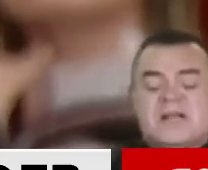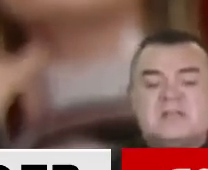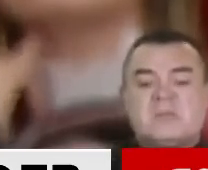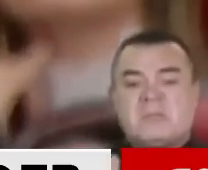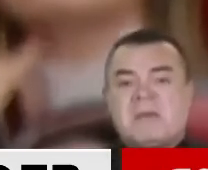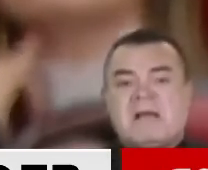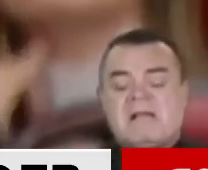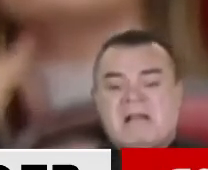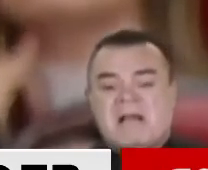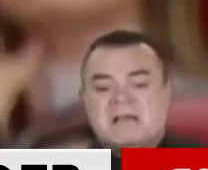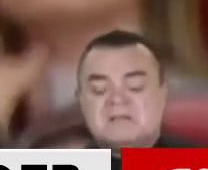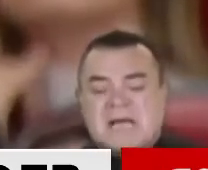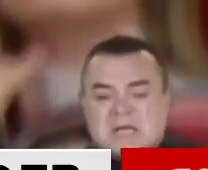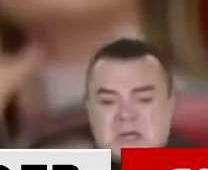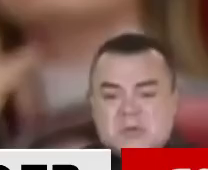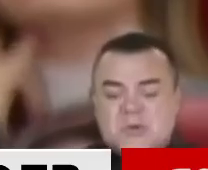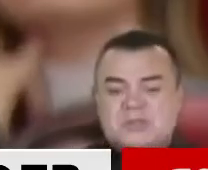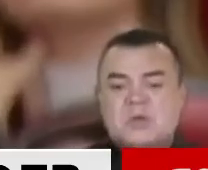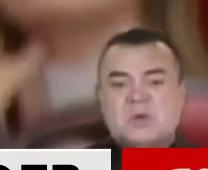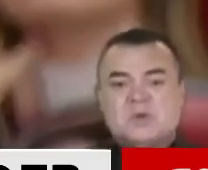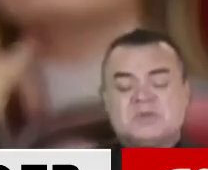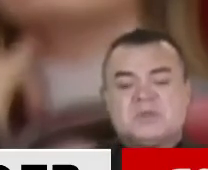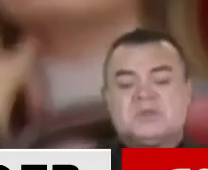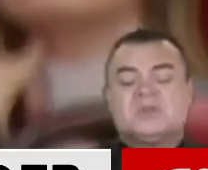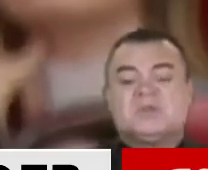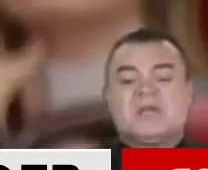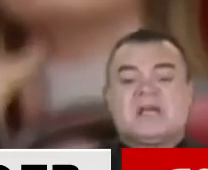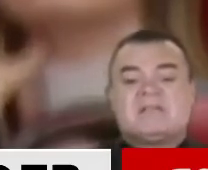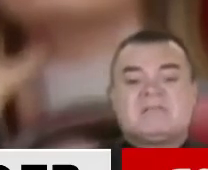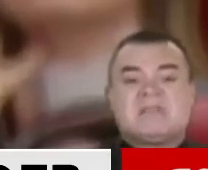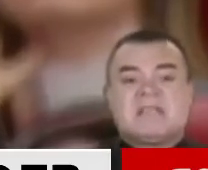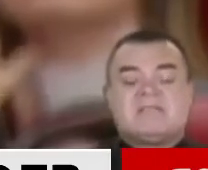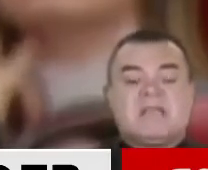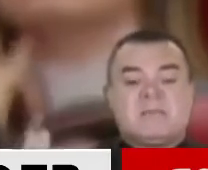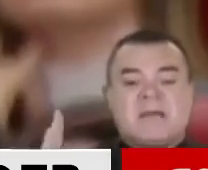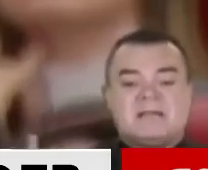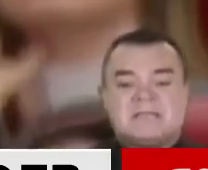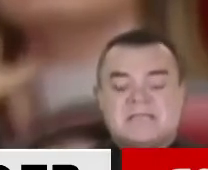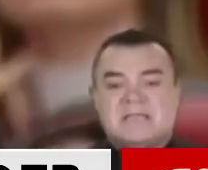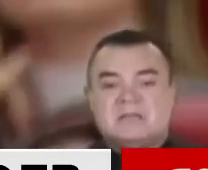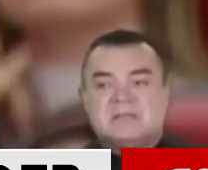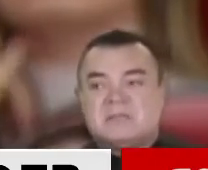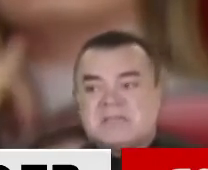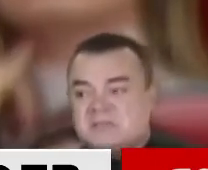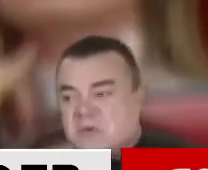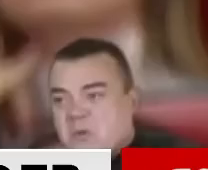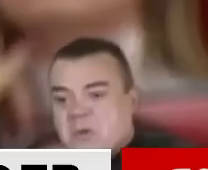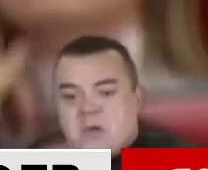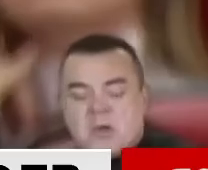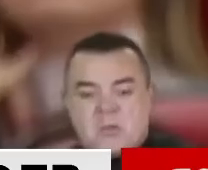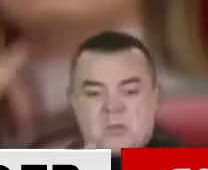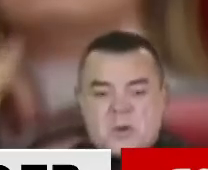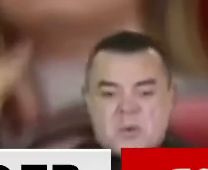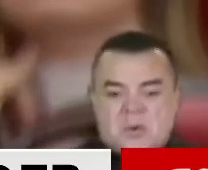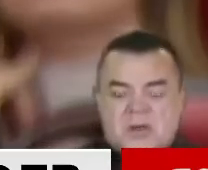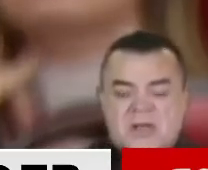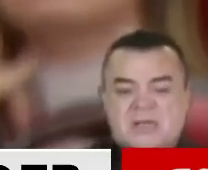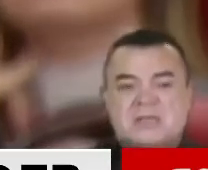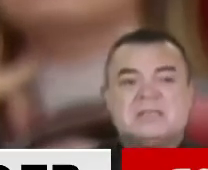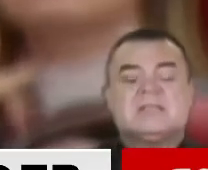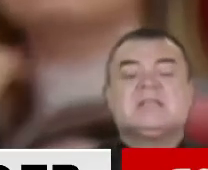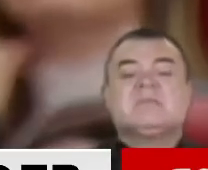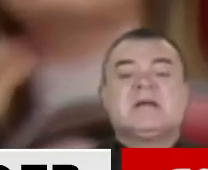isso. Utilizou-se a TV Brasil, desviou-se propaganda institucional para disseminar fake